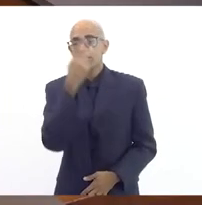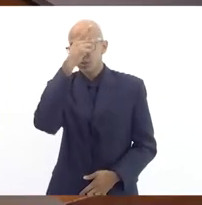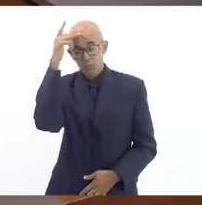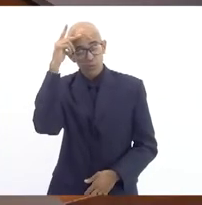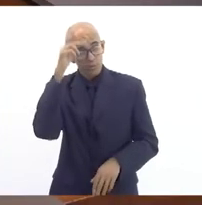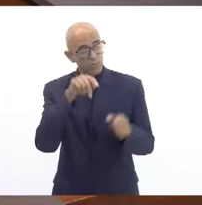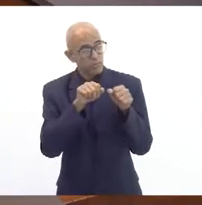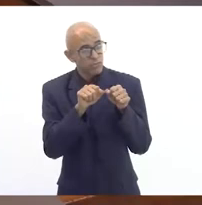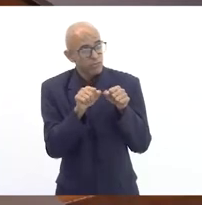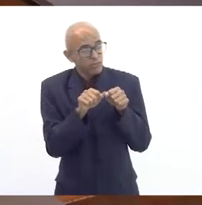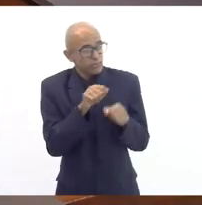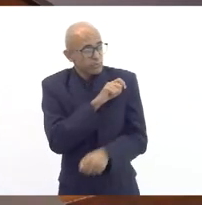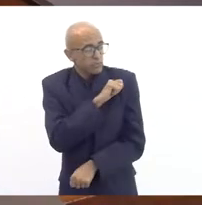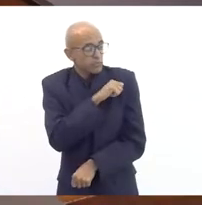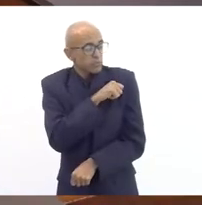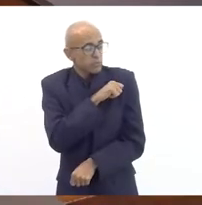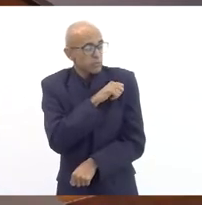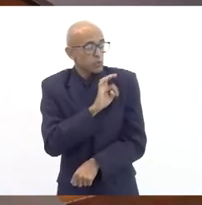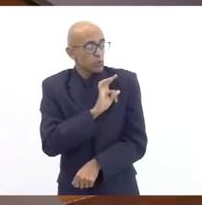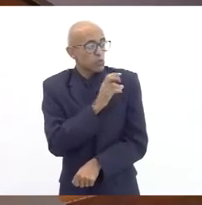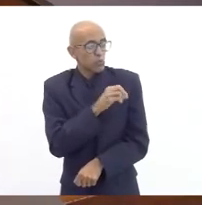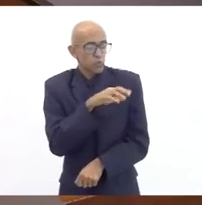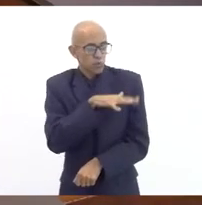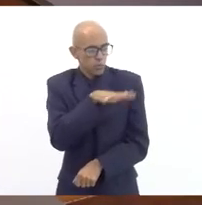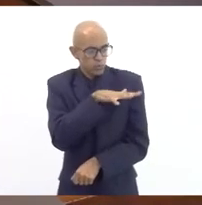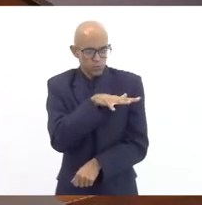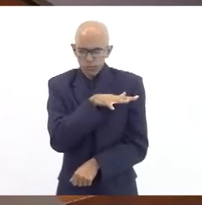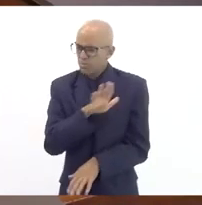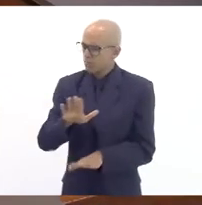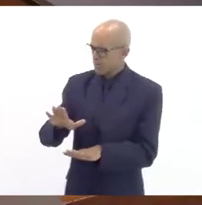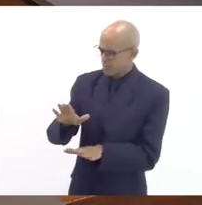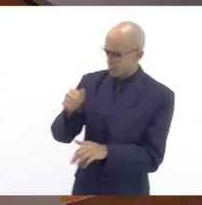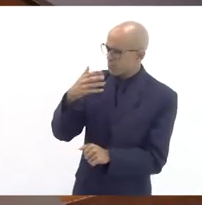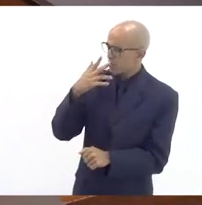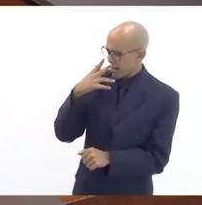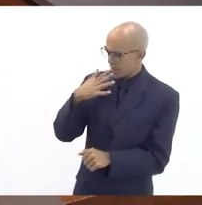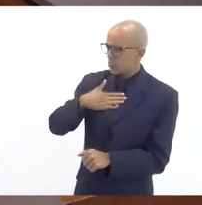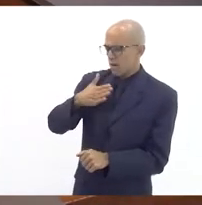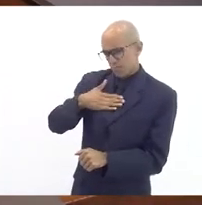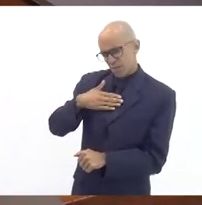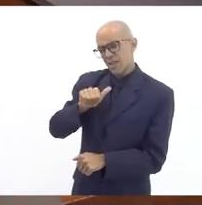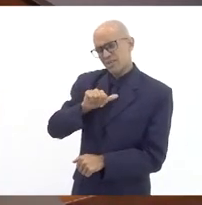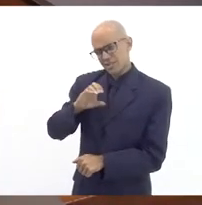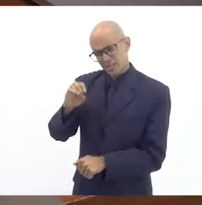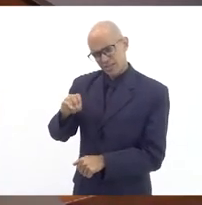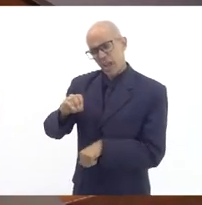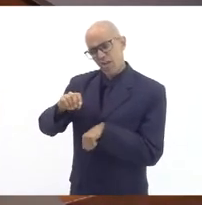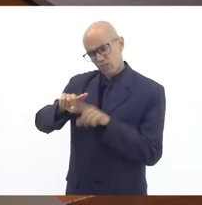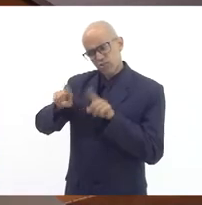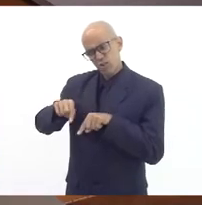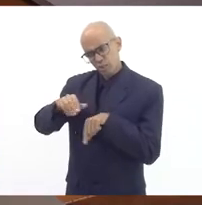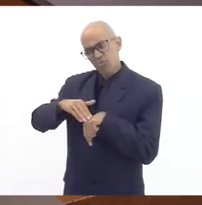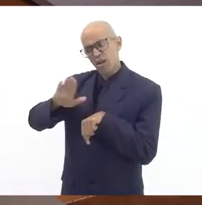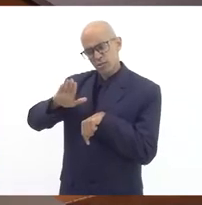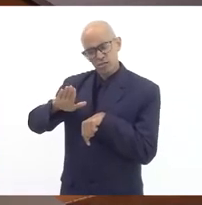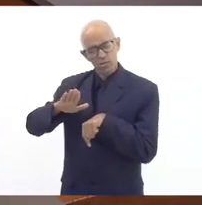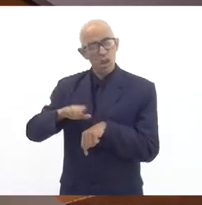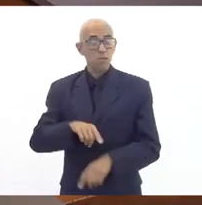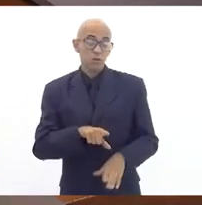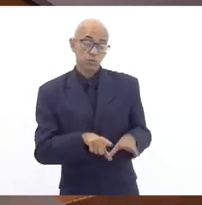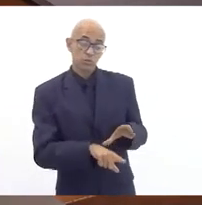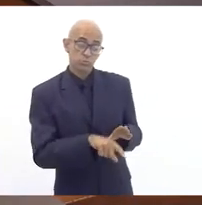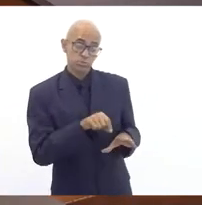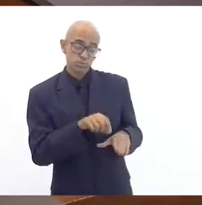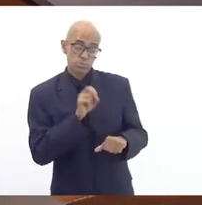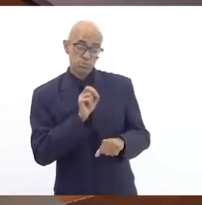sistema todo. Mas são AGTRANSP, parece que são mais de 100 pessoas em cargo comissionado. Cargo comissionado deve ter muitos. Cada conselheiro tem uma quantidade Y, mas X, a gente